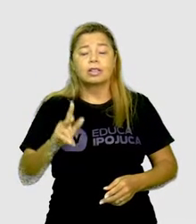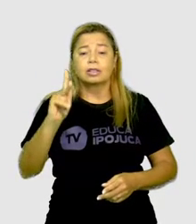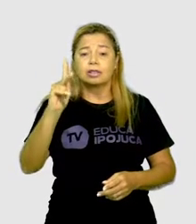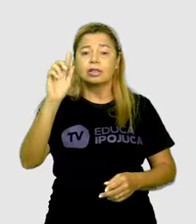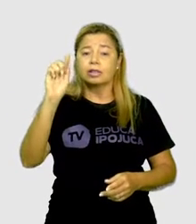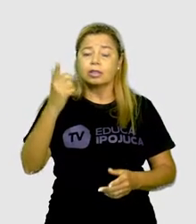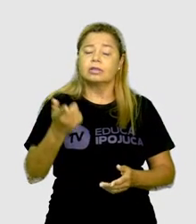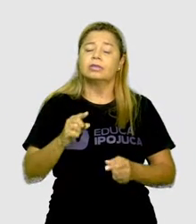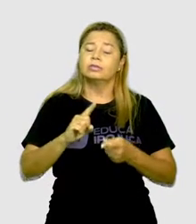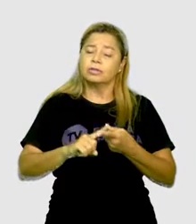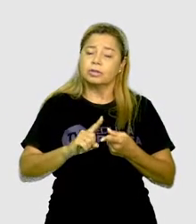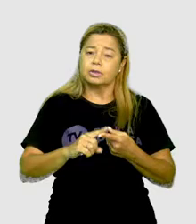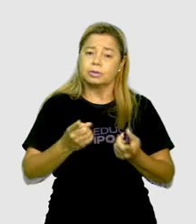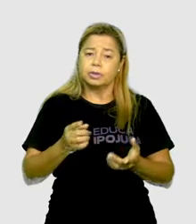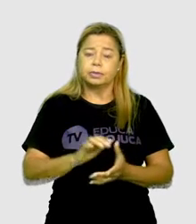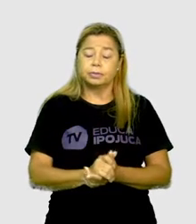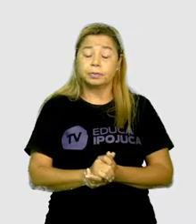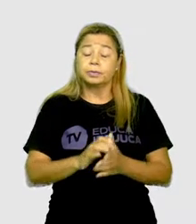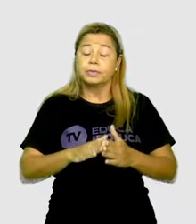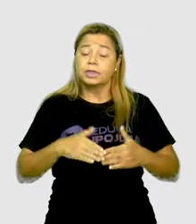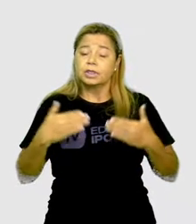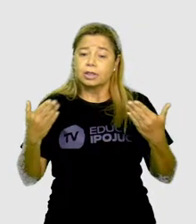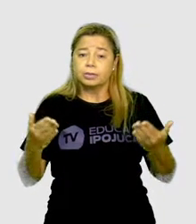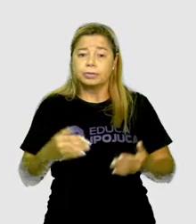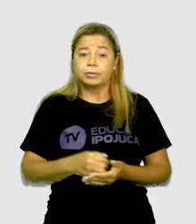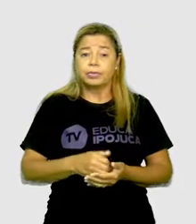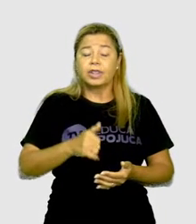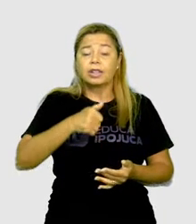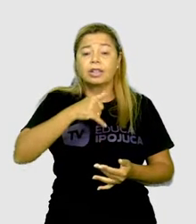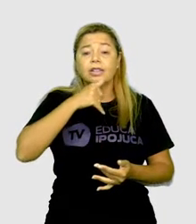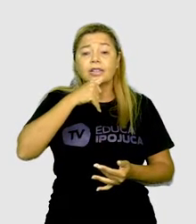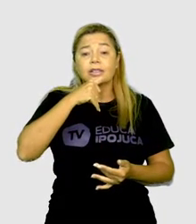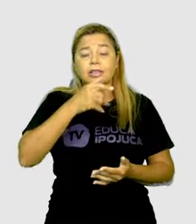Então vamos pensar no exemplo das mangas.